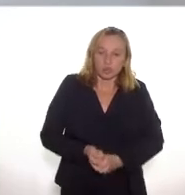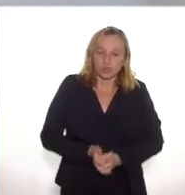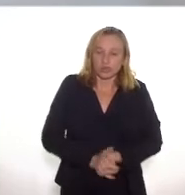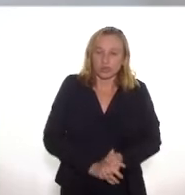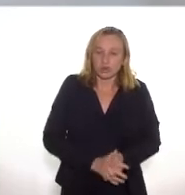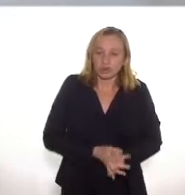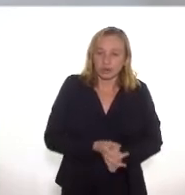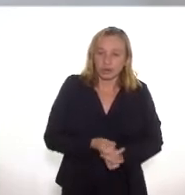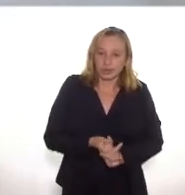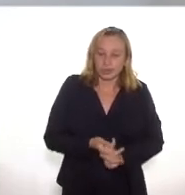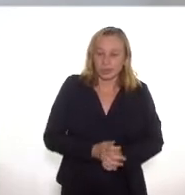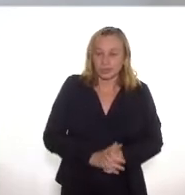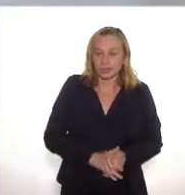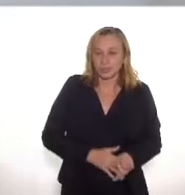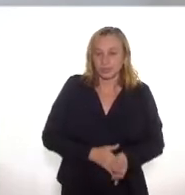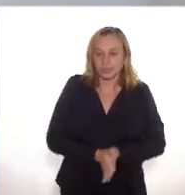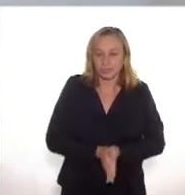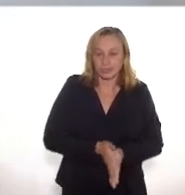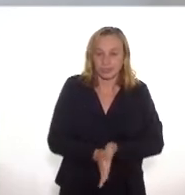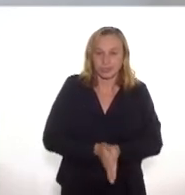Deputado Carlos Augusto.